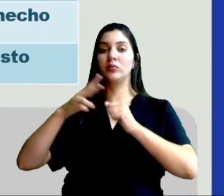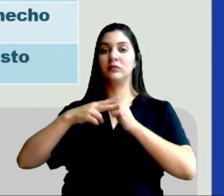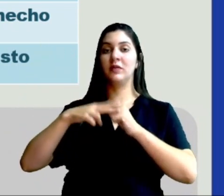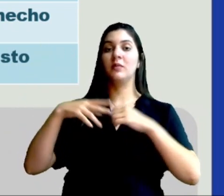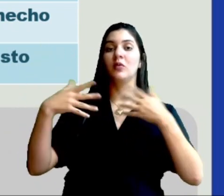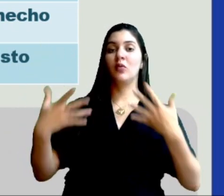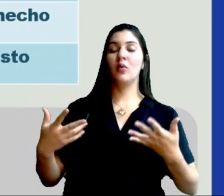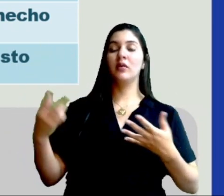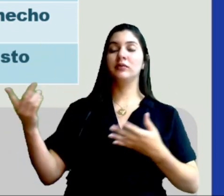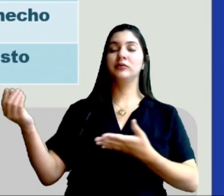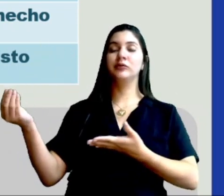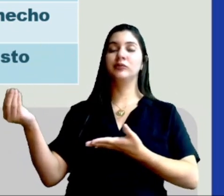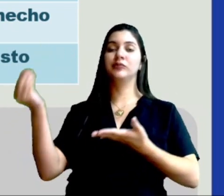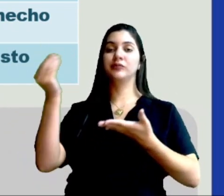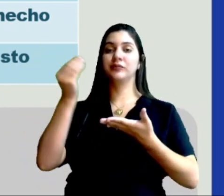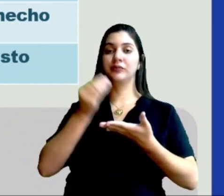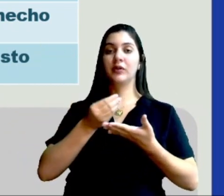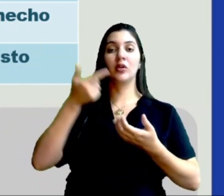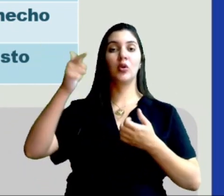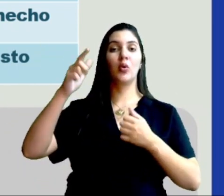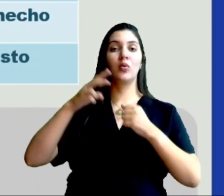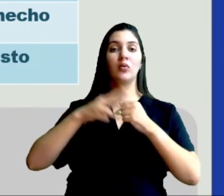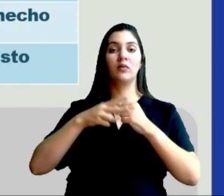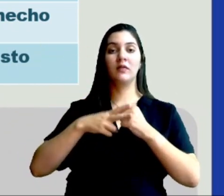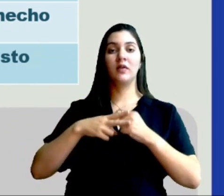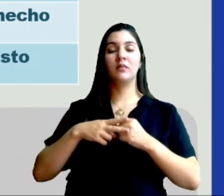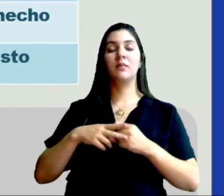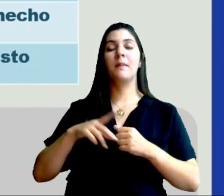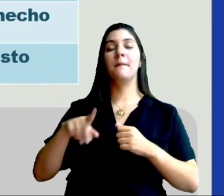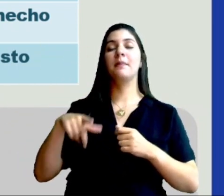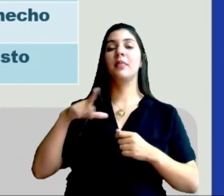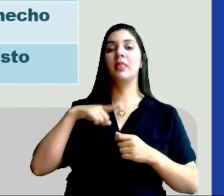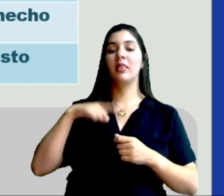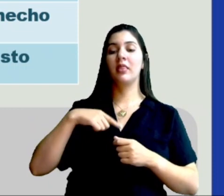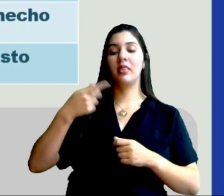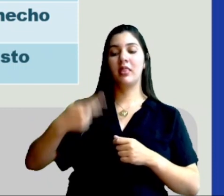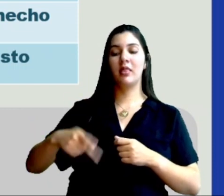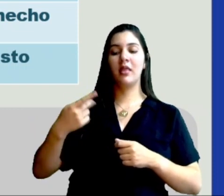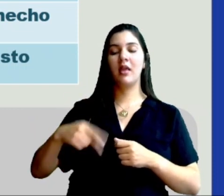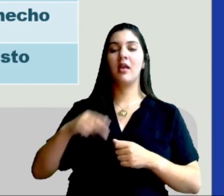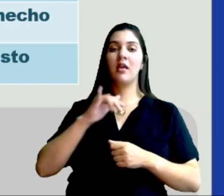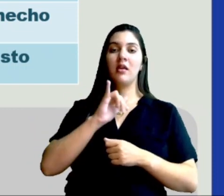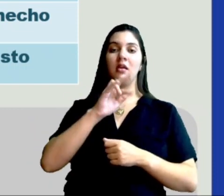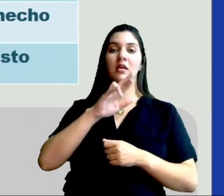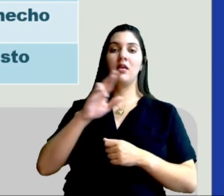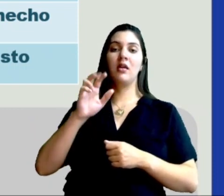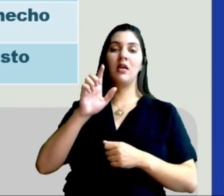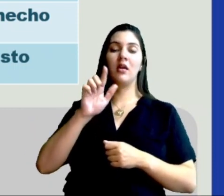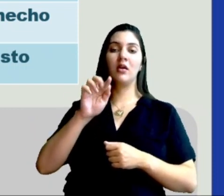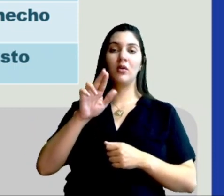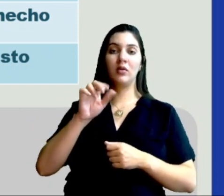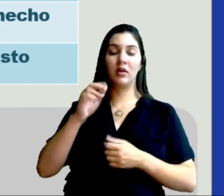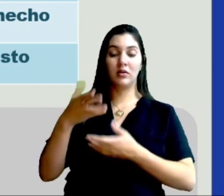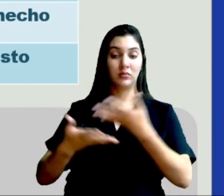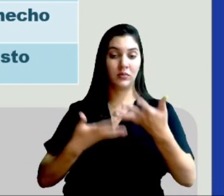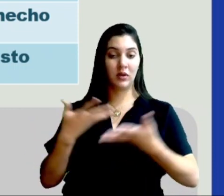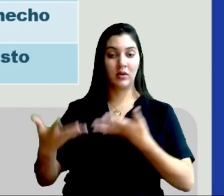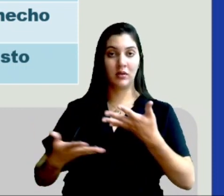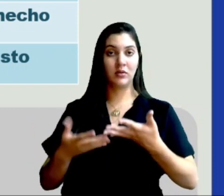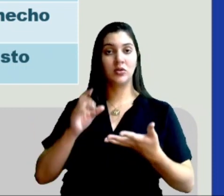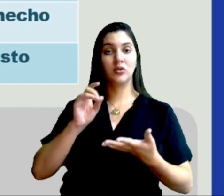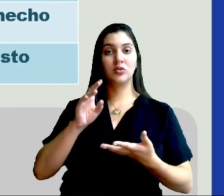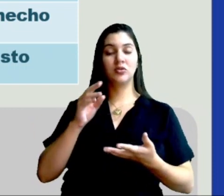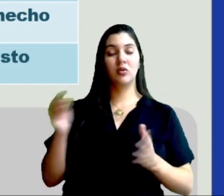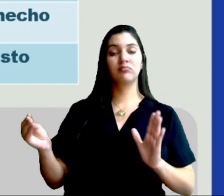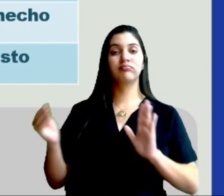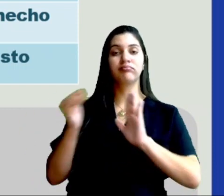Então, quando eles vêm de outro verbo, eles mantêm a irregularidade do particípio. E aí a gente